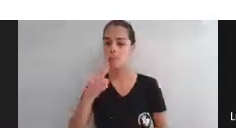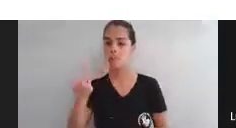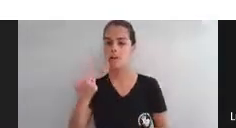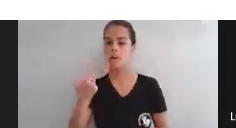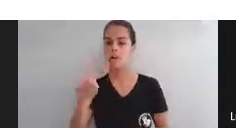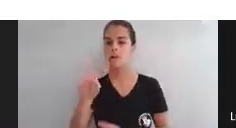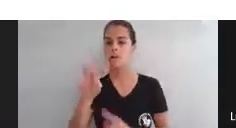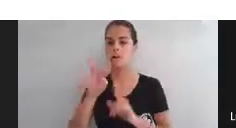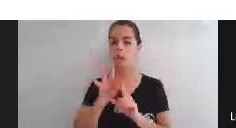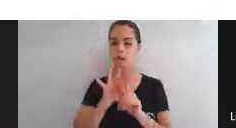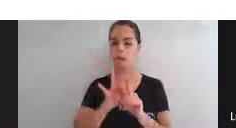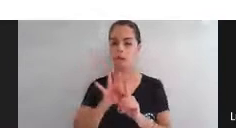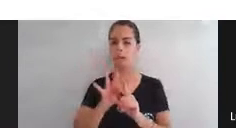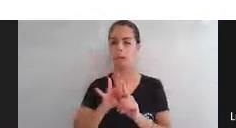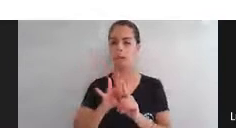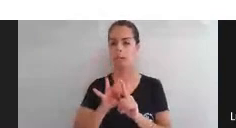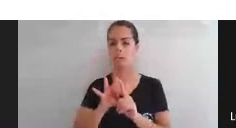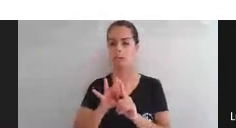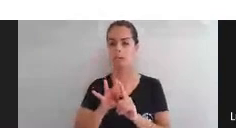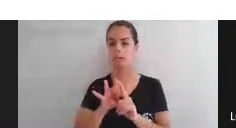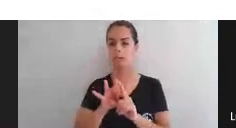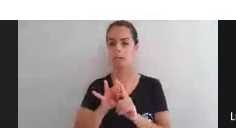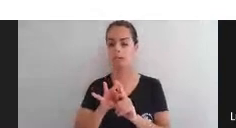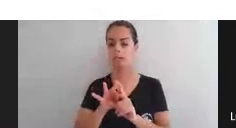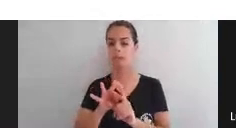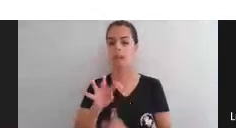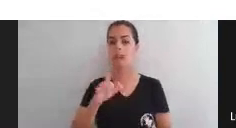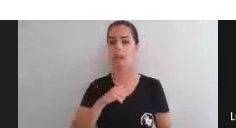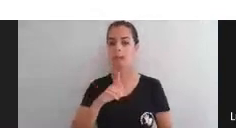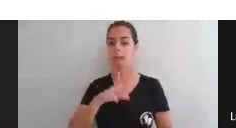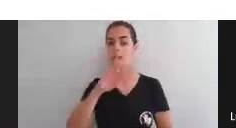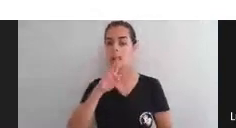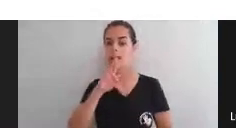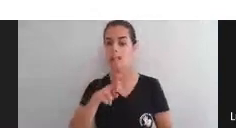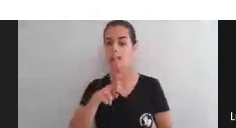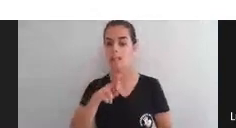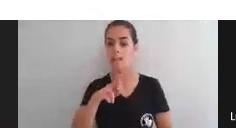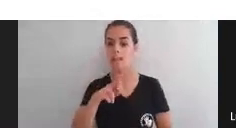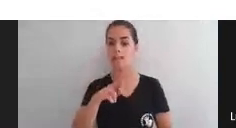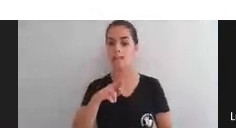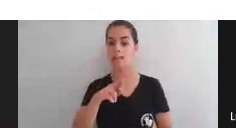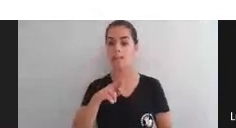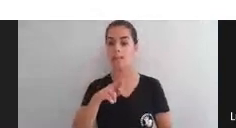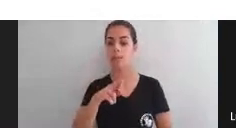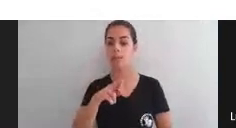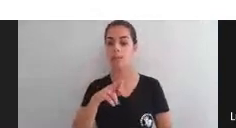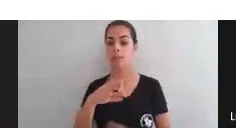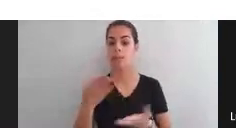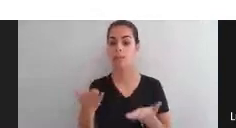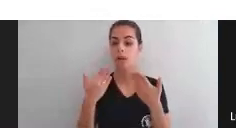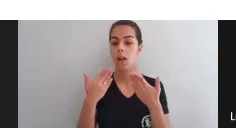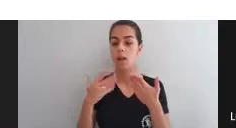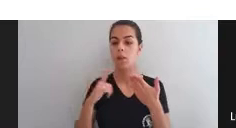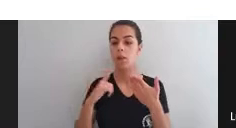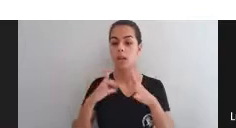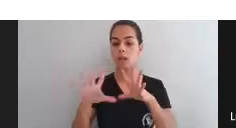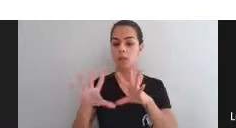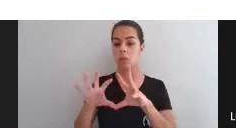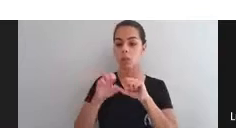TQ fosse igual à razão entre os valores, entre os calores rejeitado e absorvido,